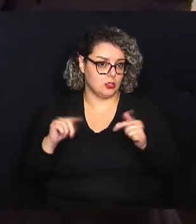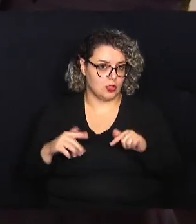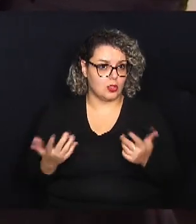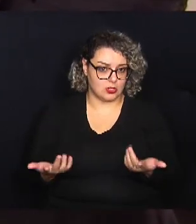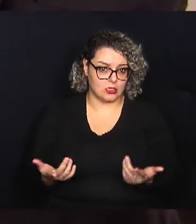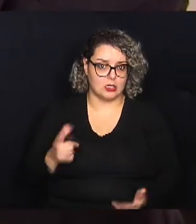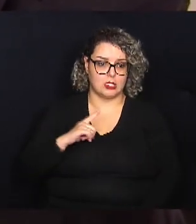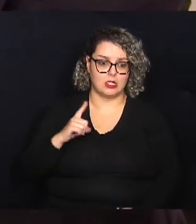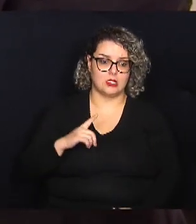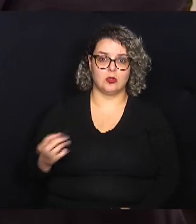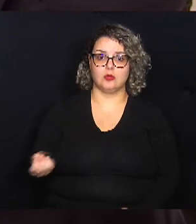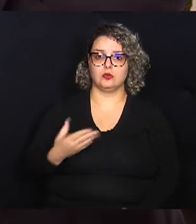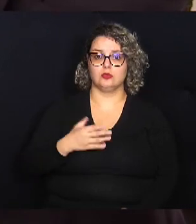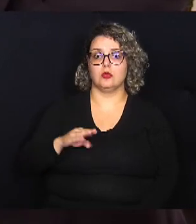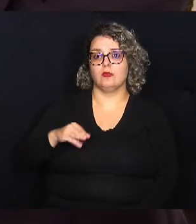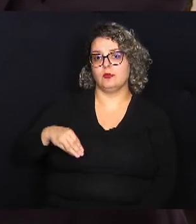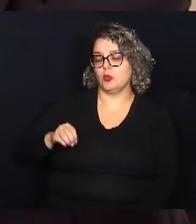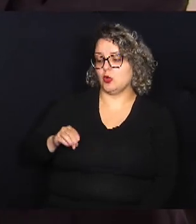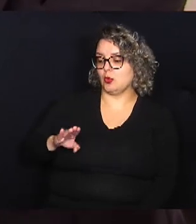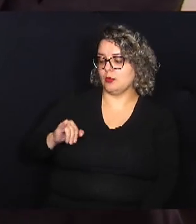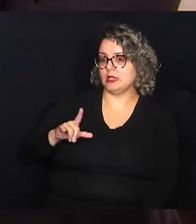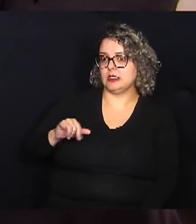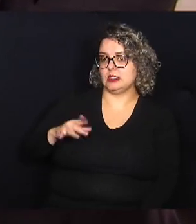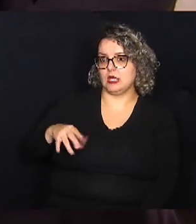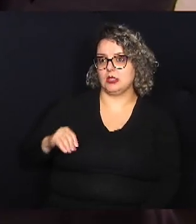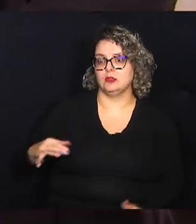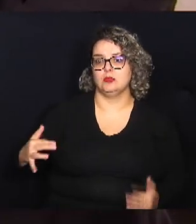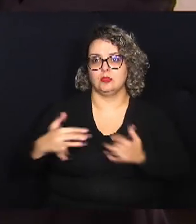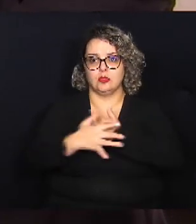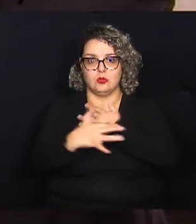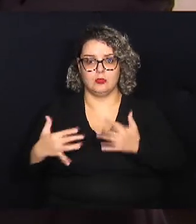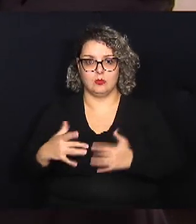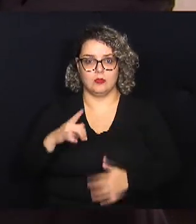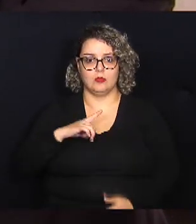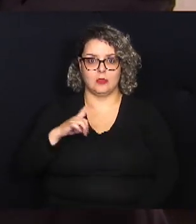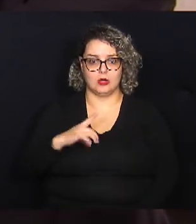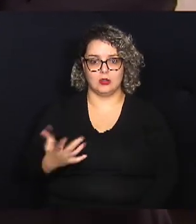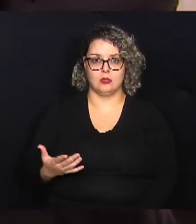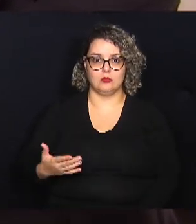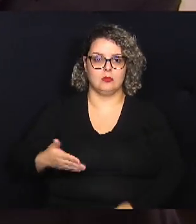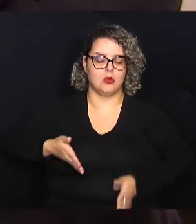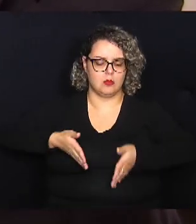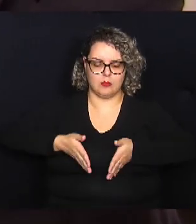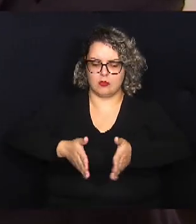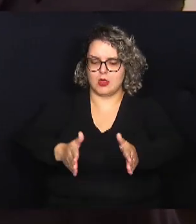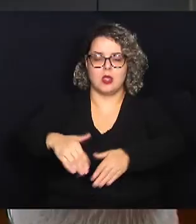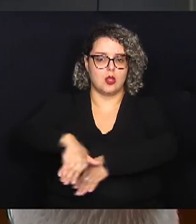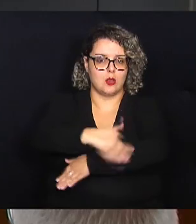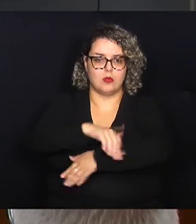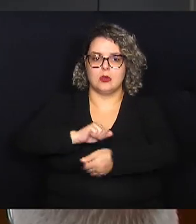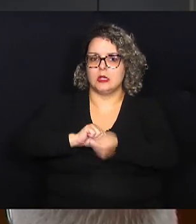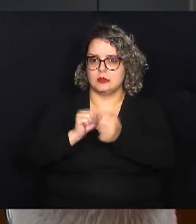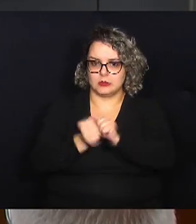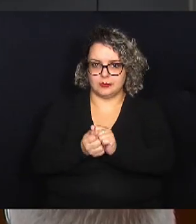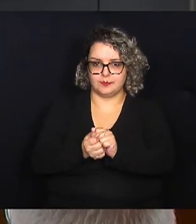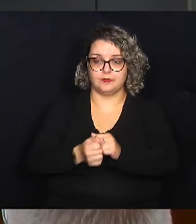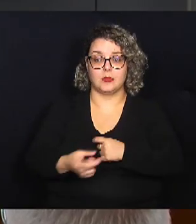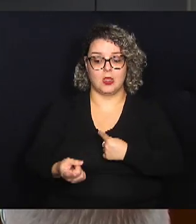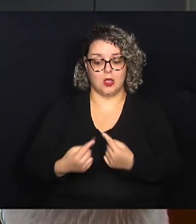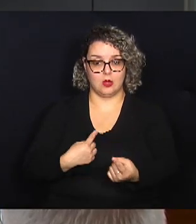terá um novo mobiliário urbano, você terá uma pista, uma rua totalmente requalificada. A via vai